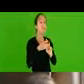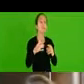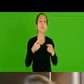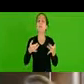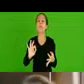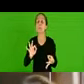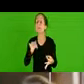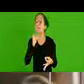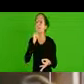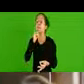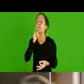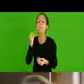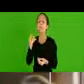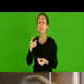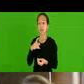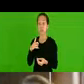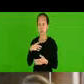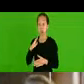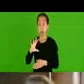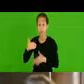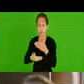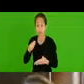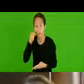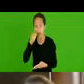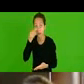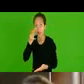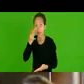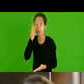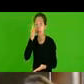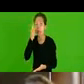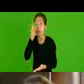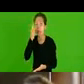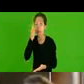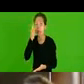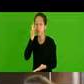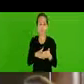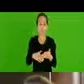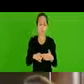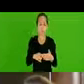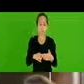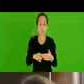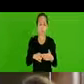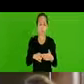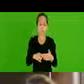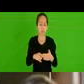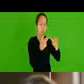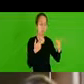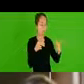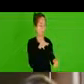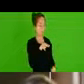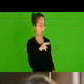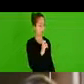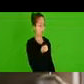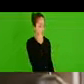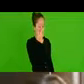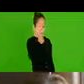na frente só, está lá nas primeiras páginas, na hora da entrevista isso não é, no trabalho de campo, na emperia não aparece e nem